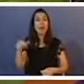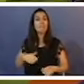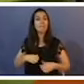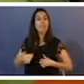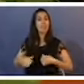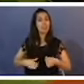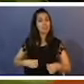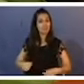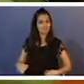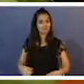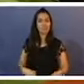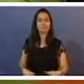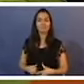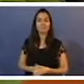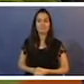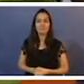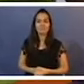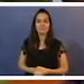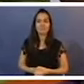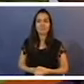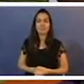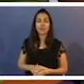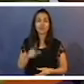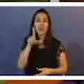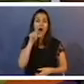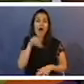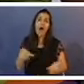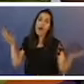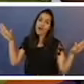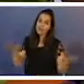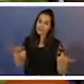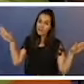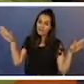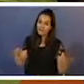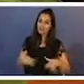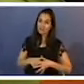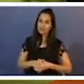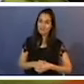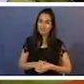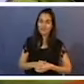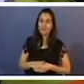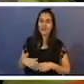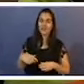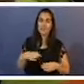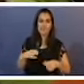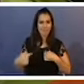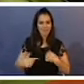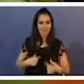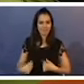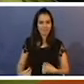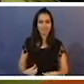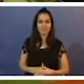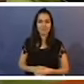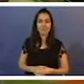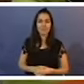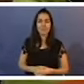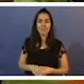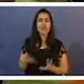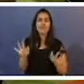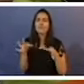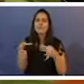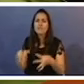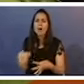e lembrou aí da penas são aves né e estas aves são cobertas por penas e por